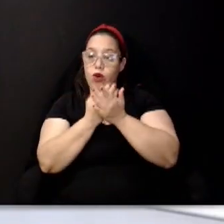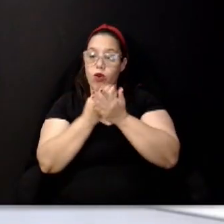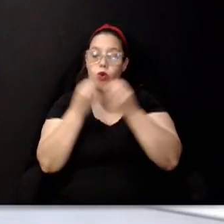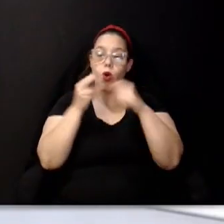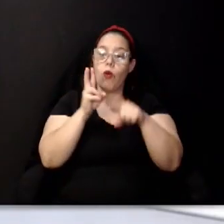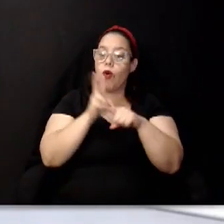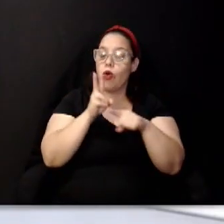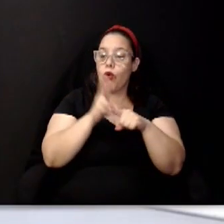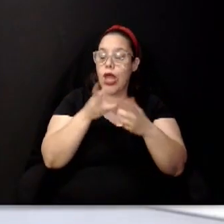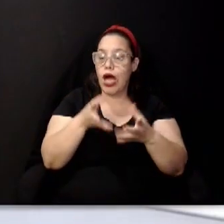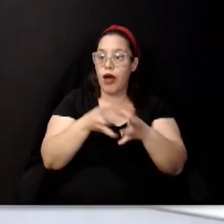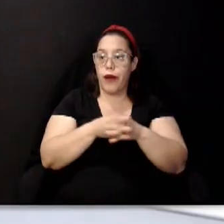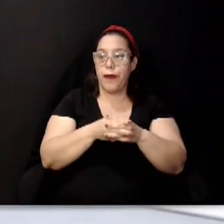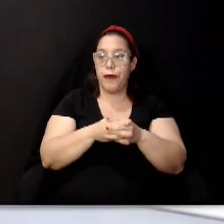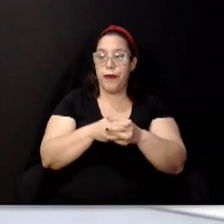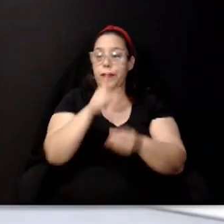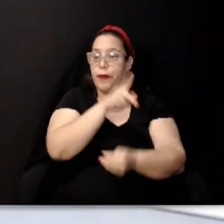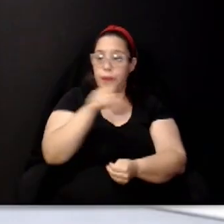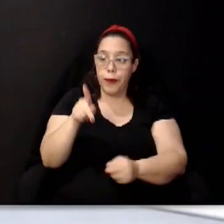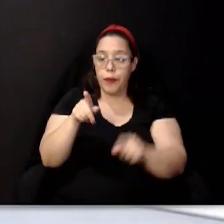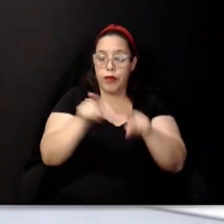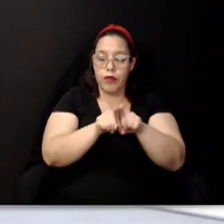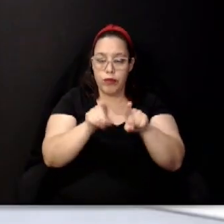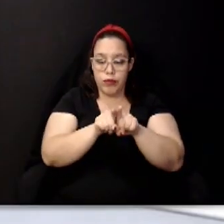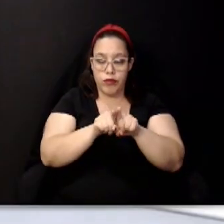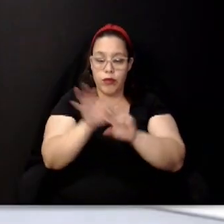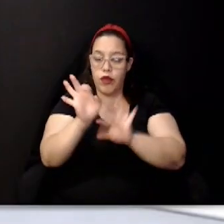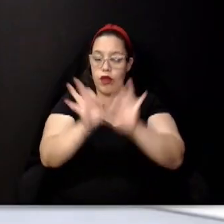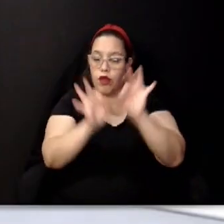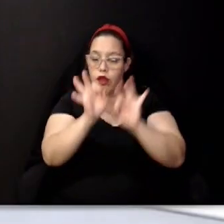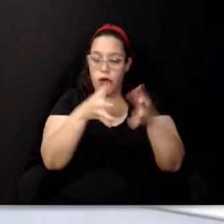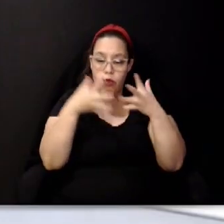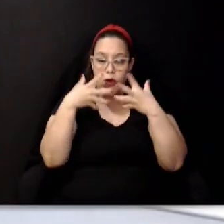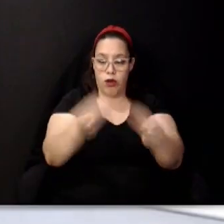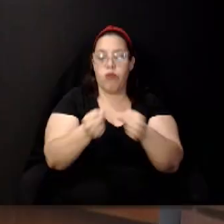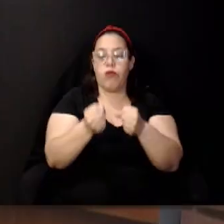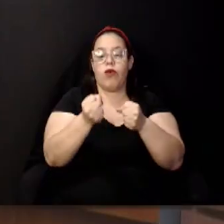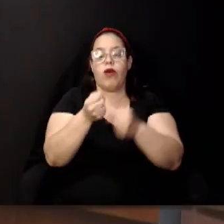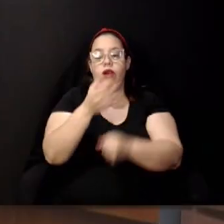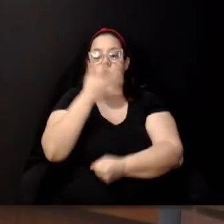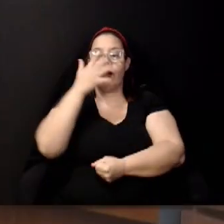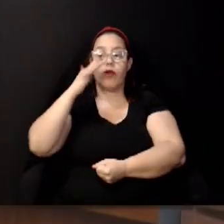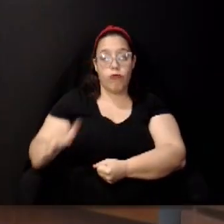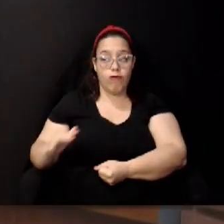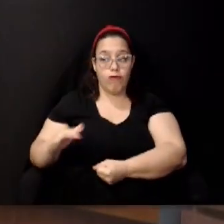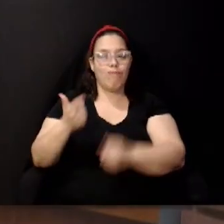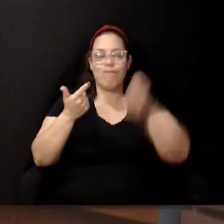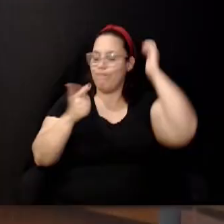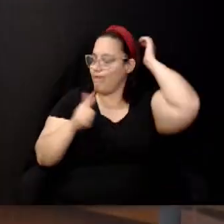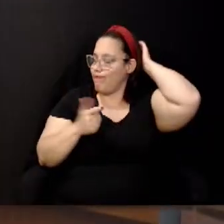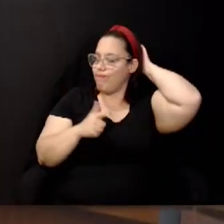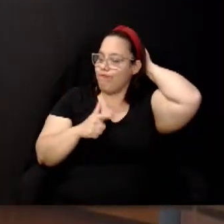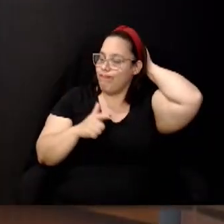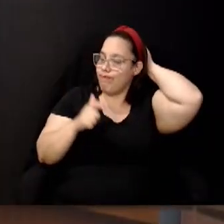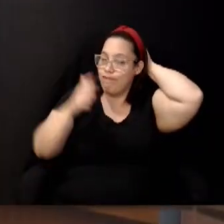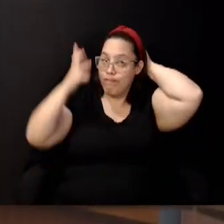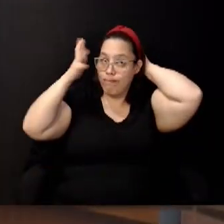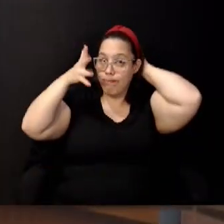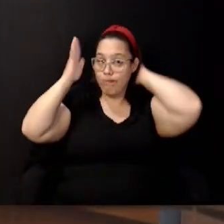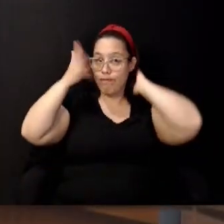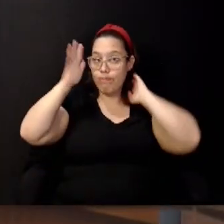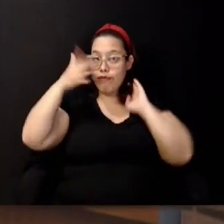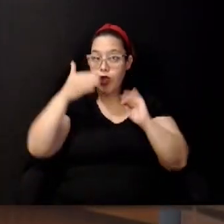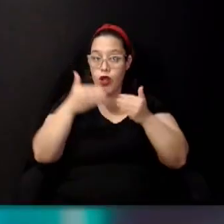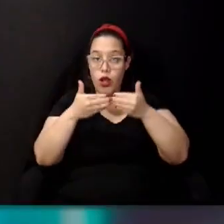Os professores também estão preparados para receber essas crianças? A maioria não está. A palestra foi aberta com o relato de uma